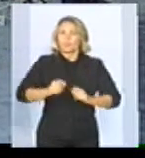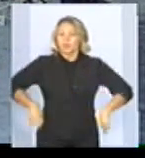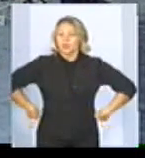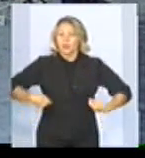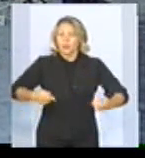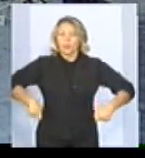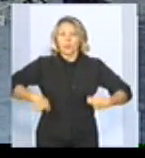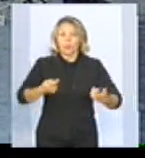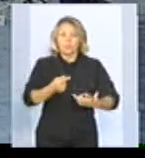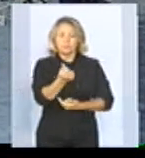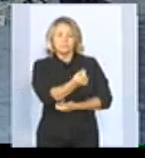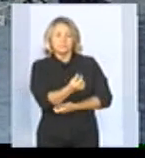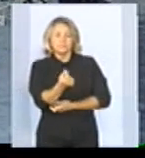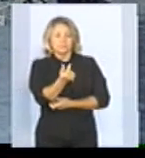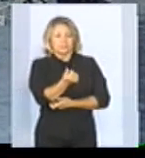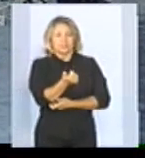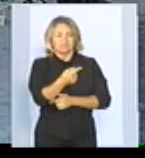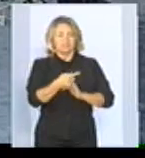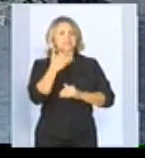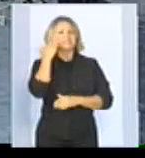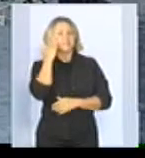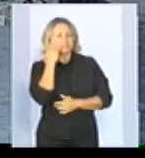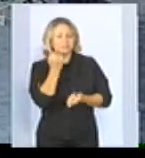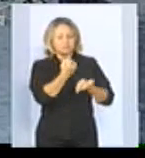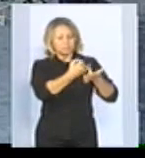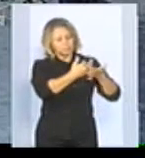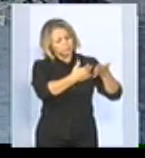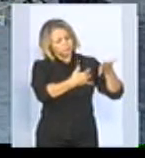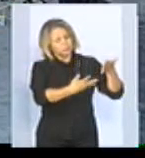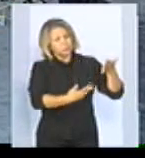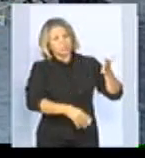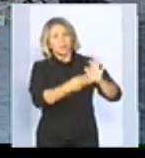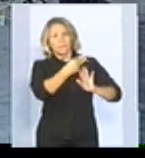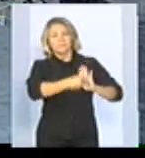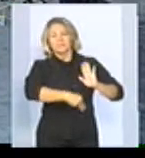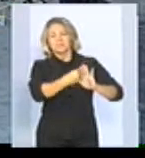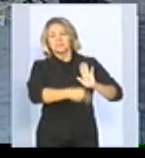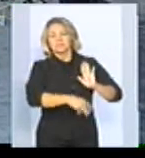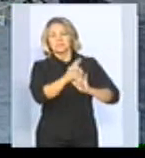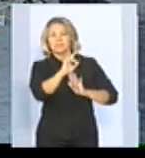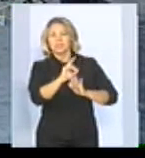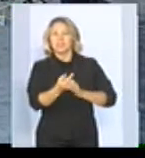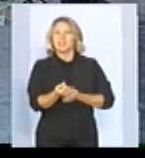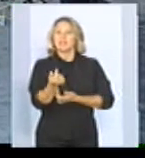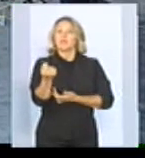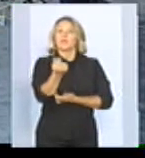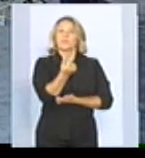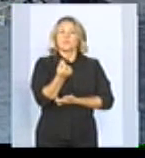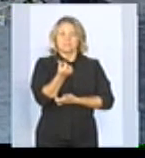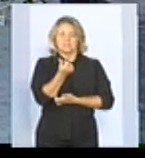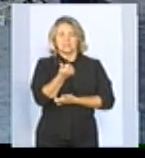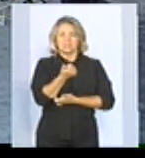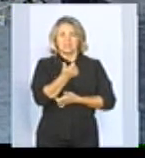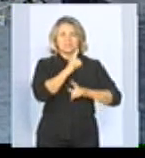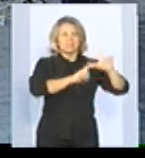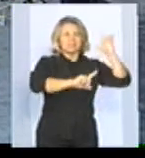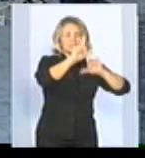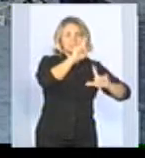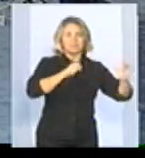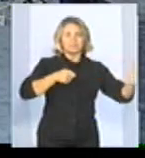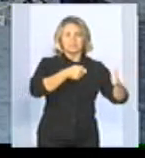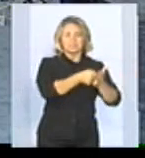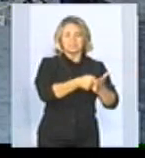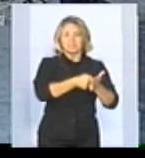do dia levava em conta uma série de critérios metodológicos e o preço da TV pratura no Brasil é 23º